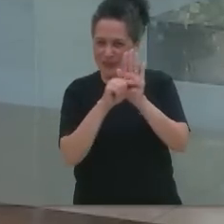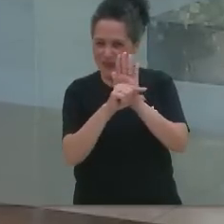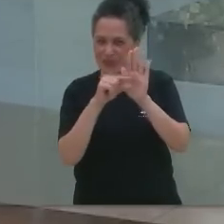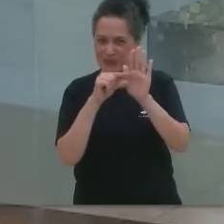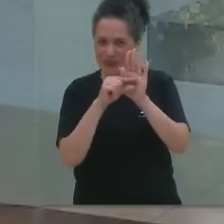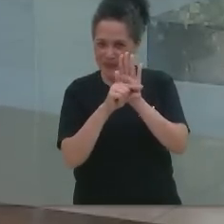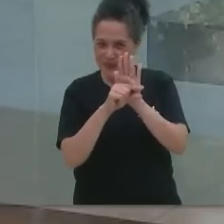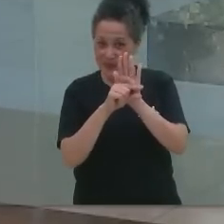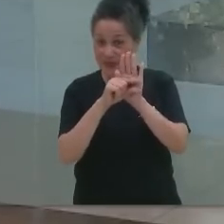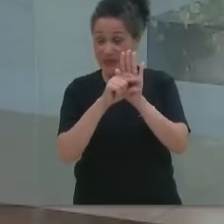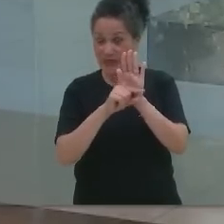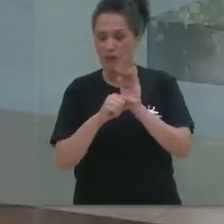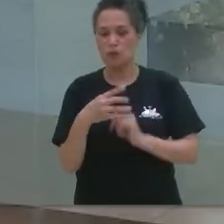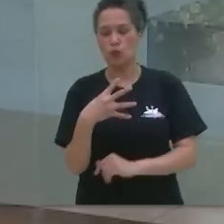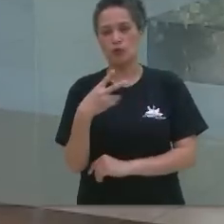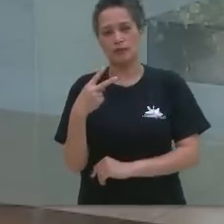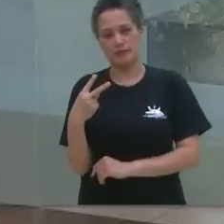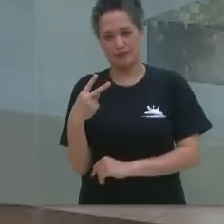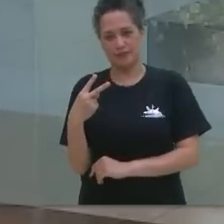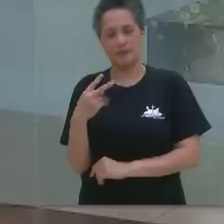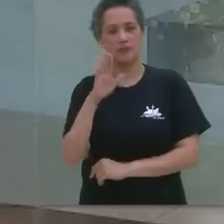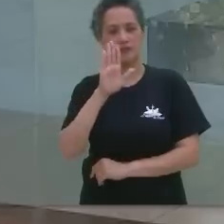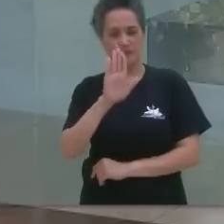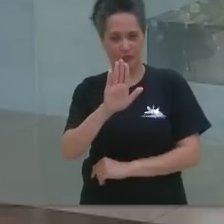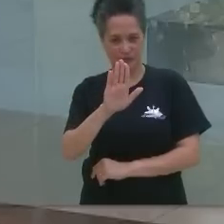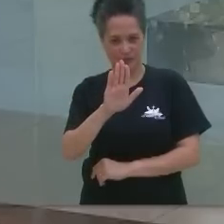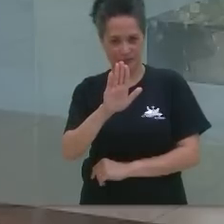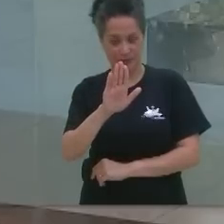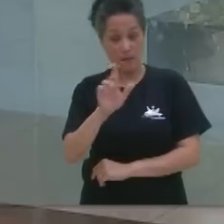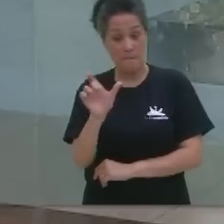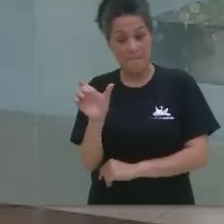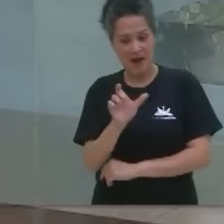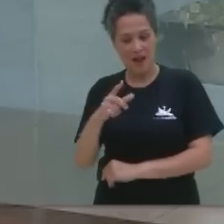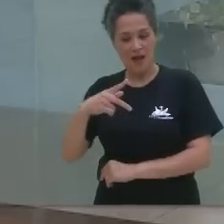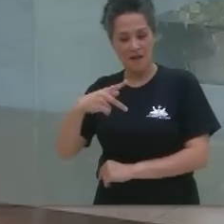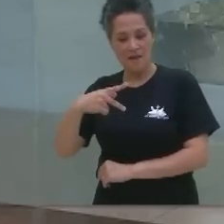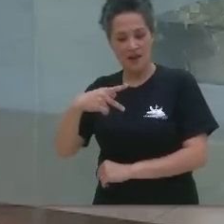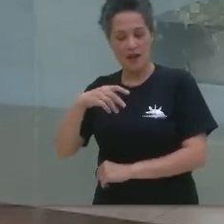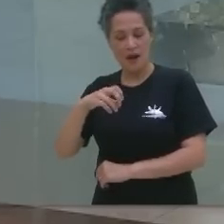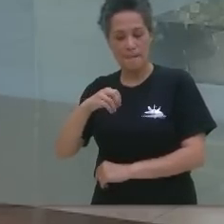Existe uma palavra que diz assim: portanto.